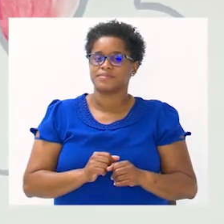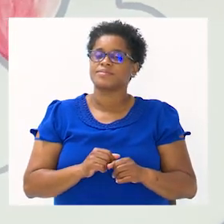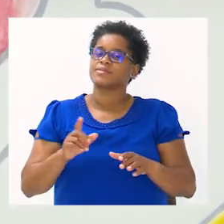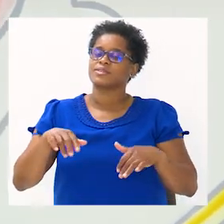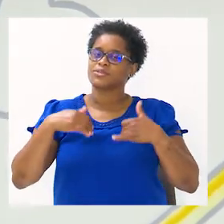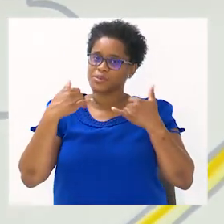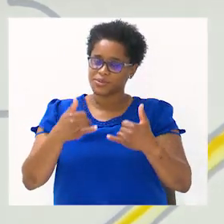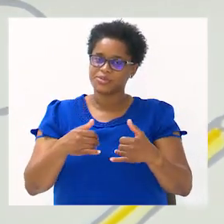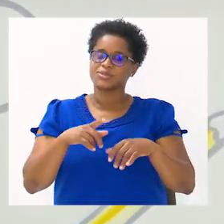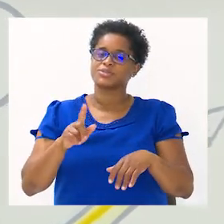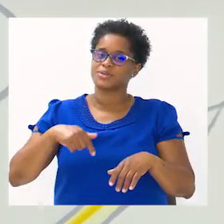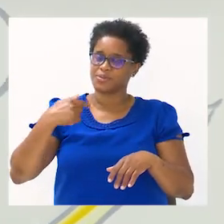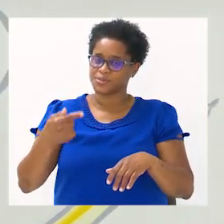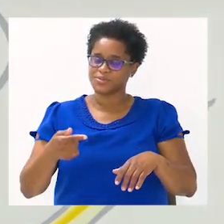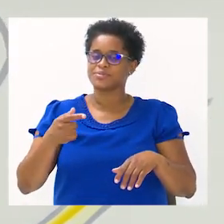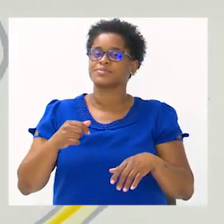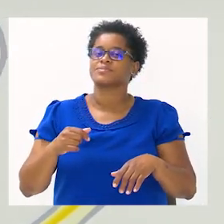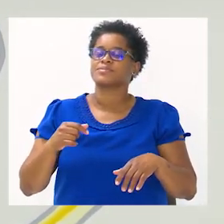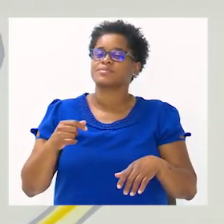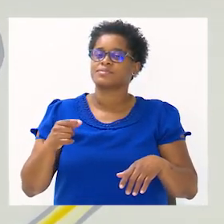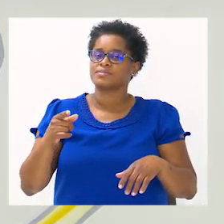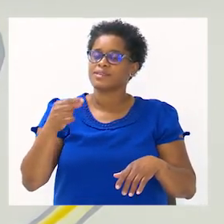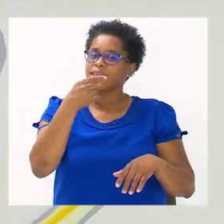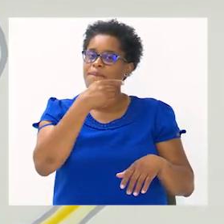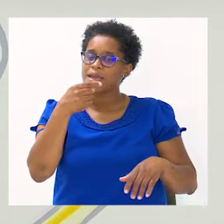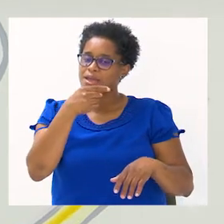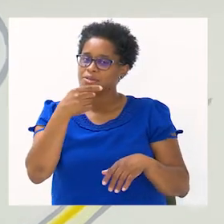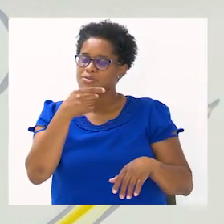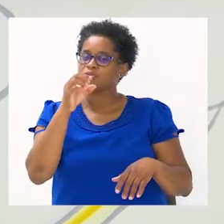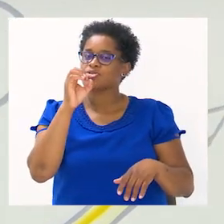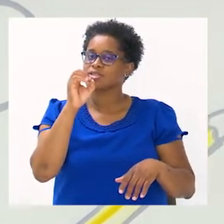menos 7 quartos e menos